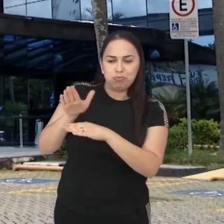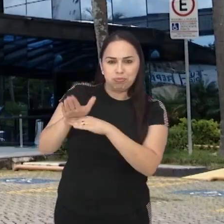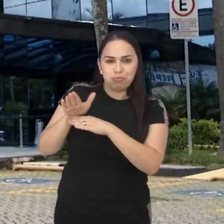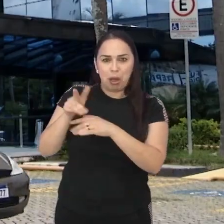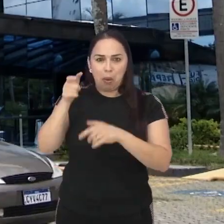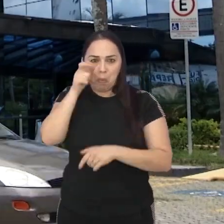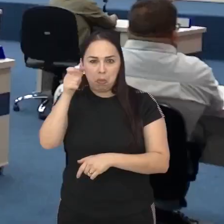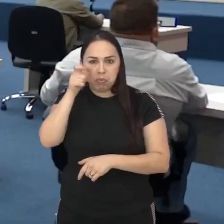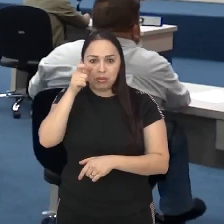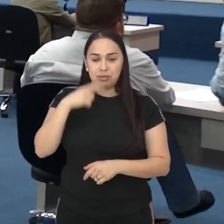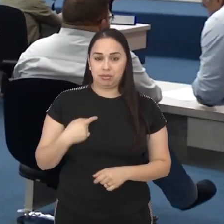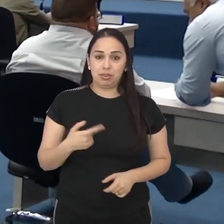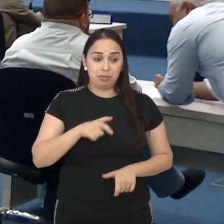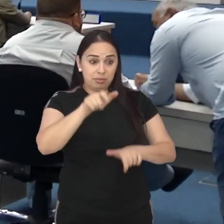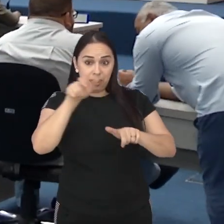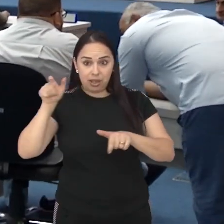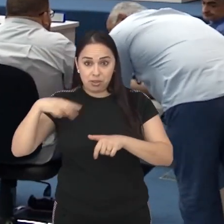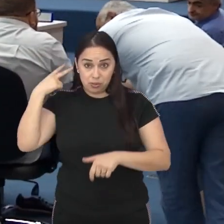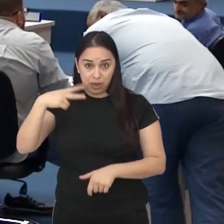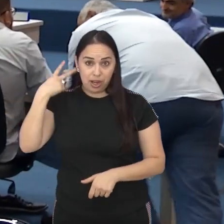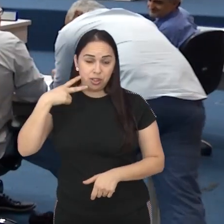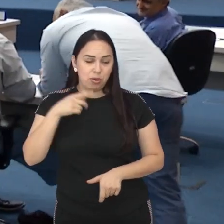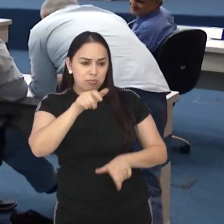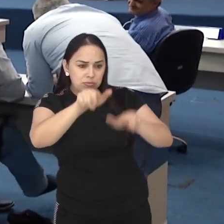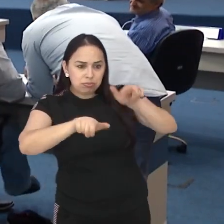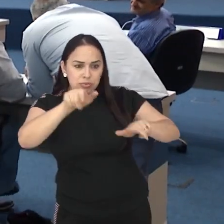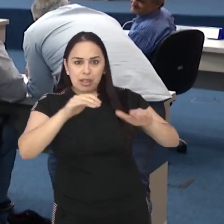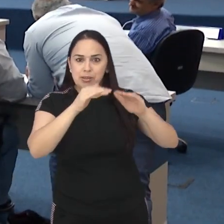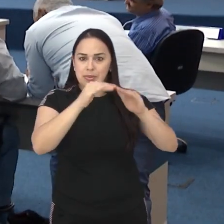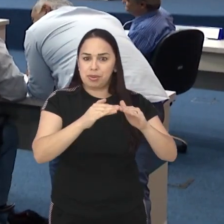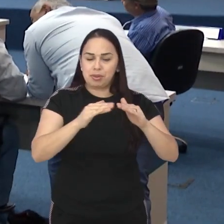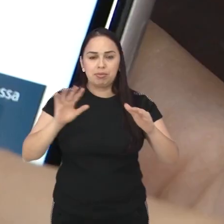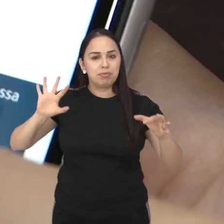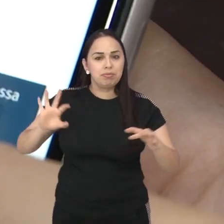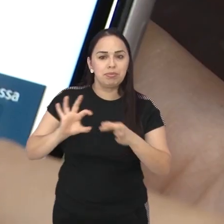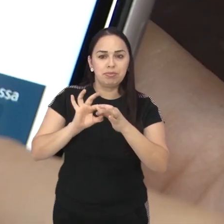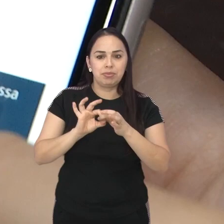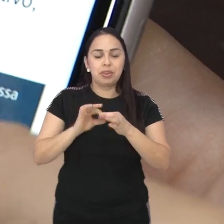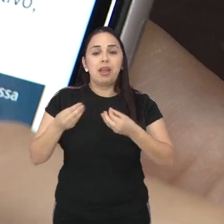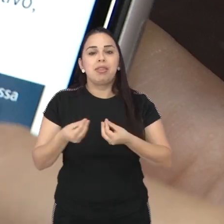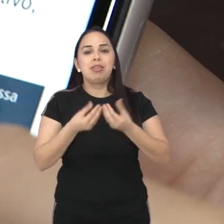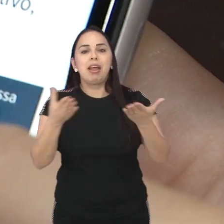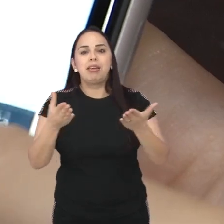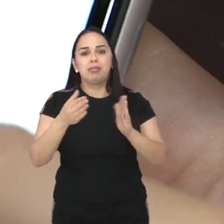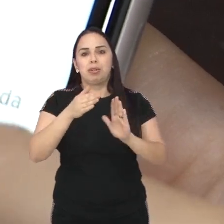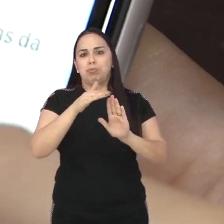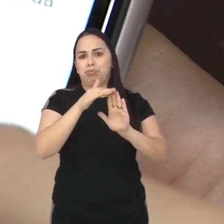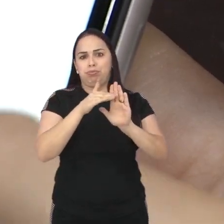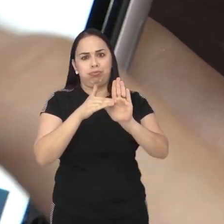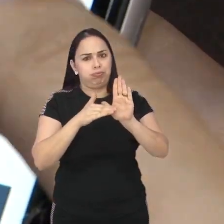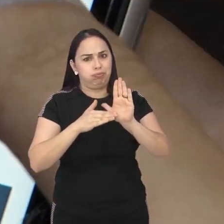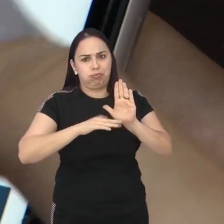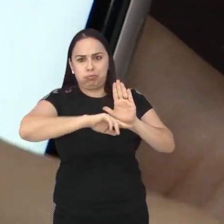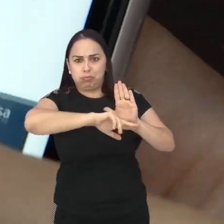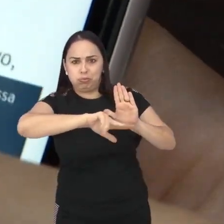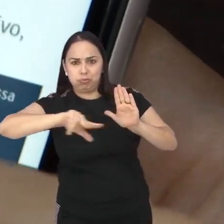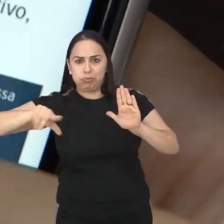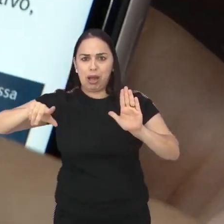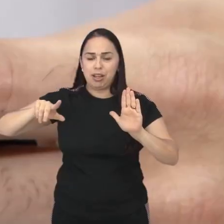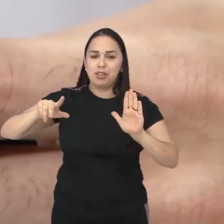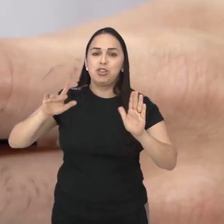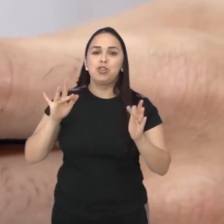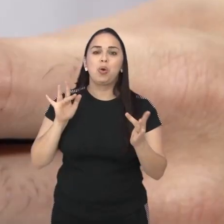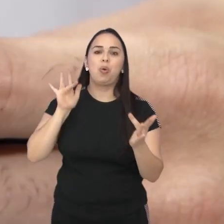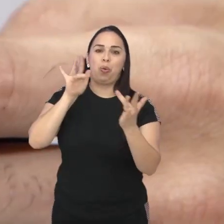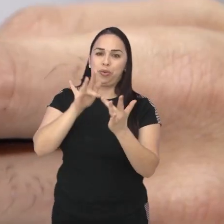Câmara Municipal. Para aproximar os parlamentares da população, o Legislativo oferece uma série de canais